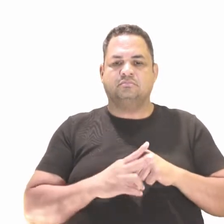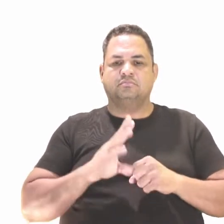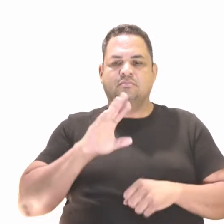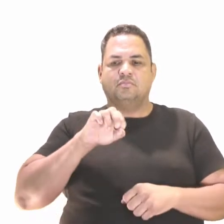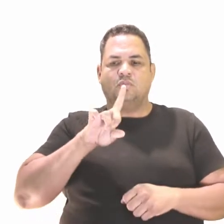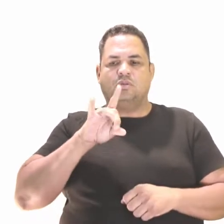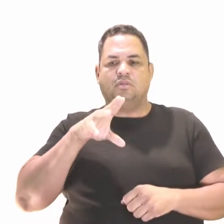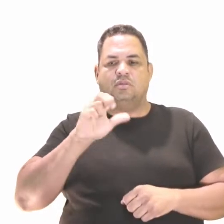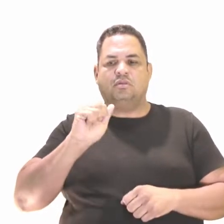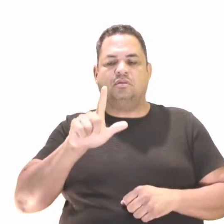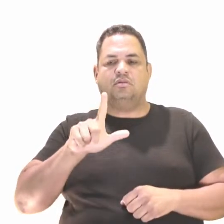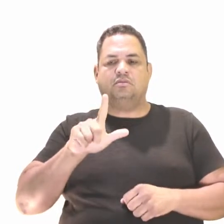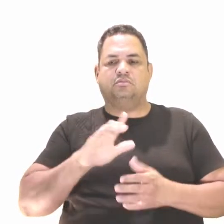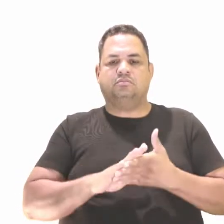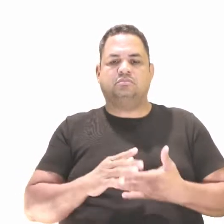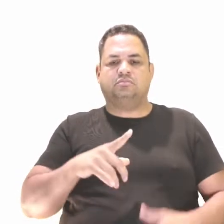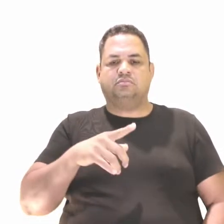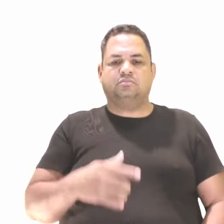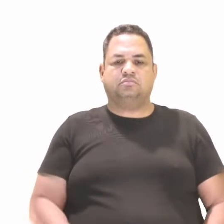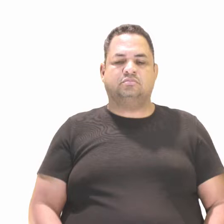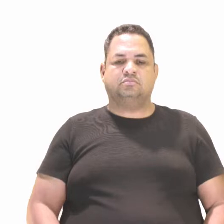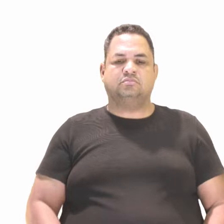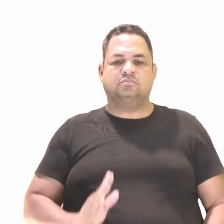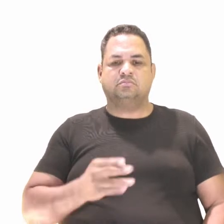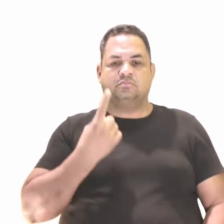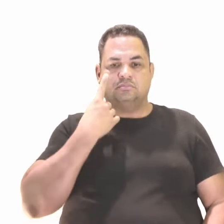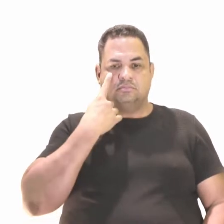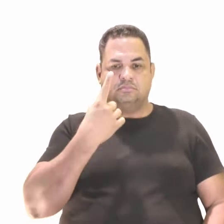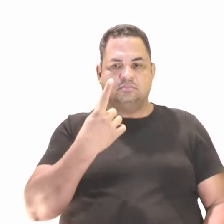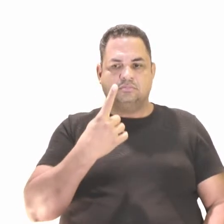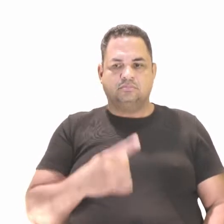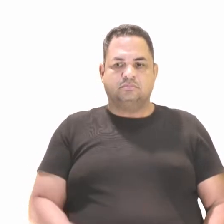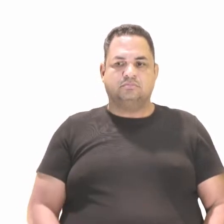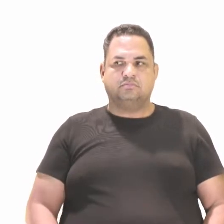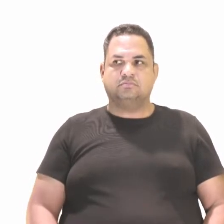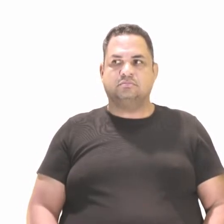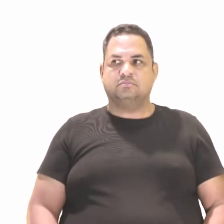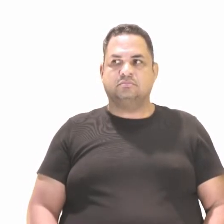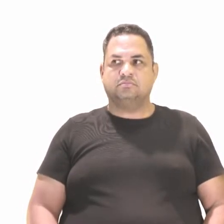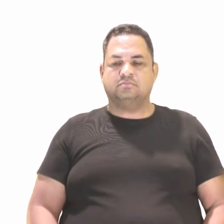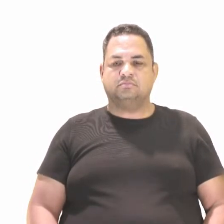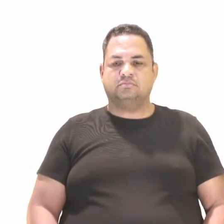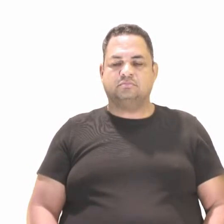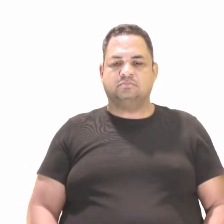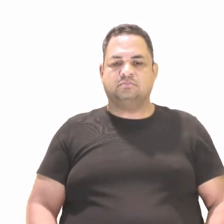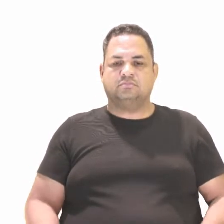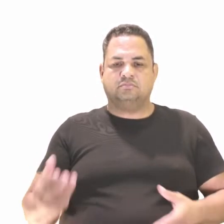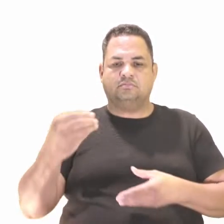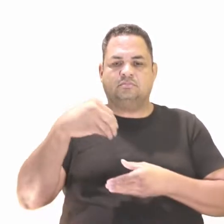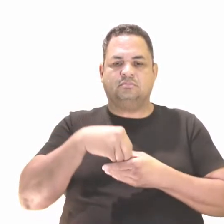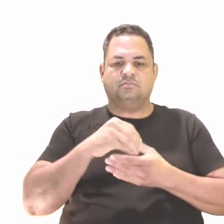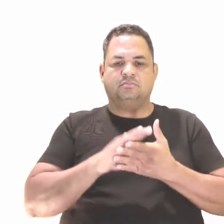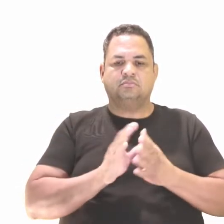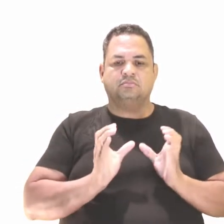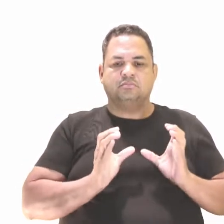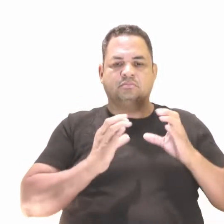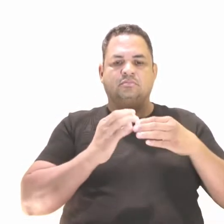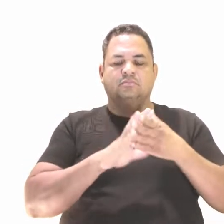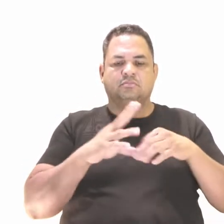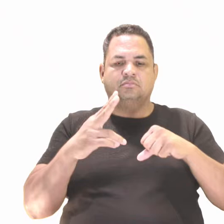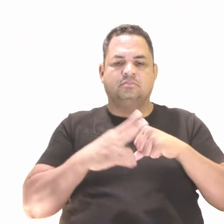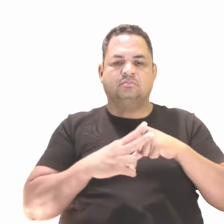modal. É um dos verbos modais, a gente já viu aí o can como verbo modal, faz parte daquela categoria dos